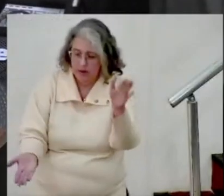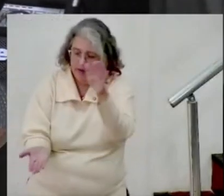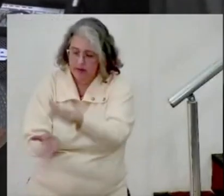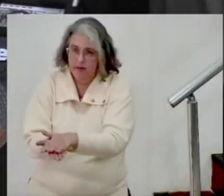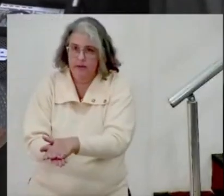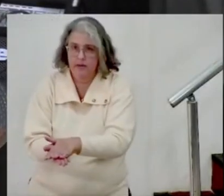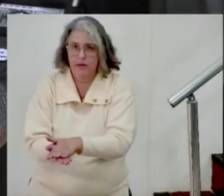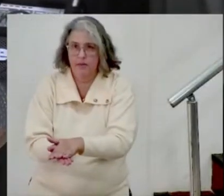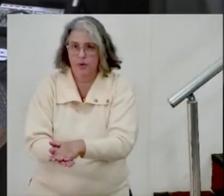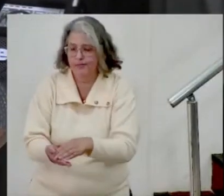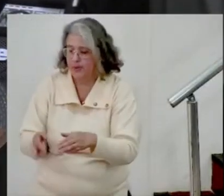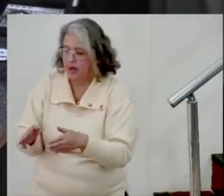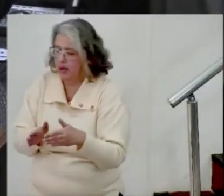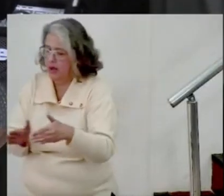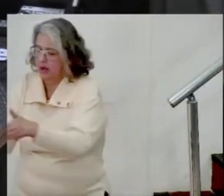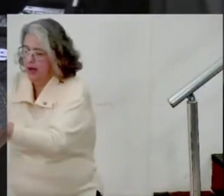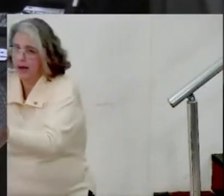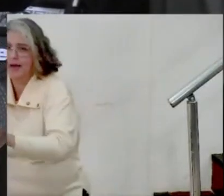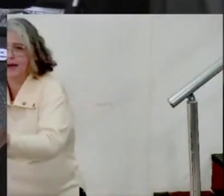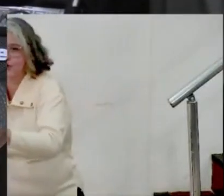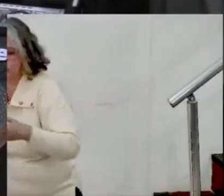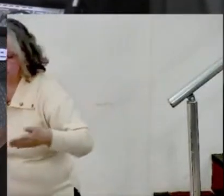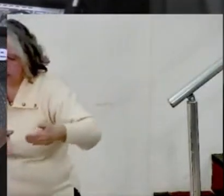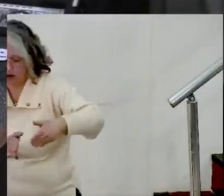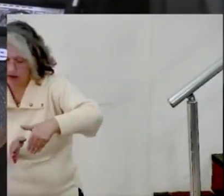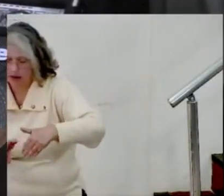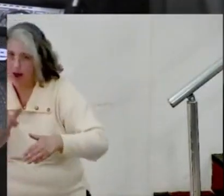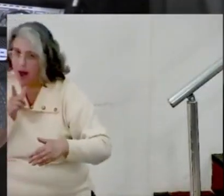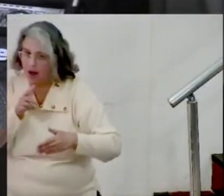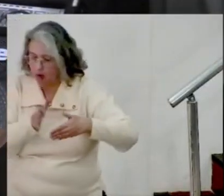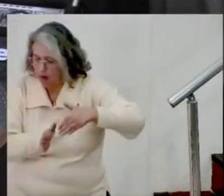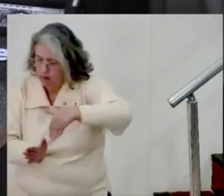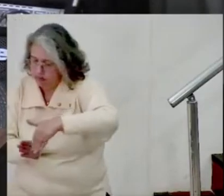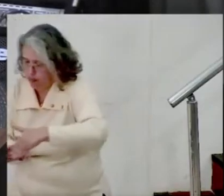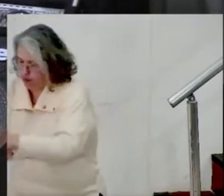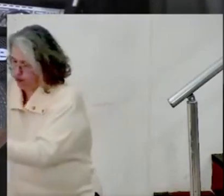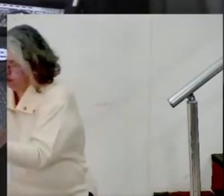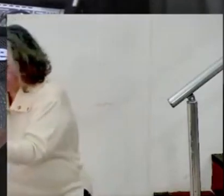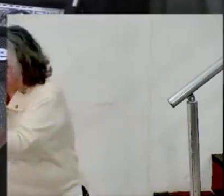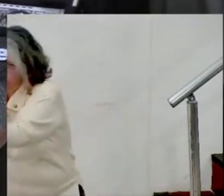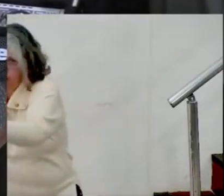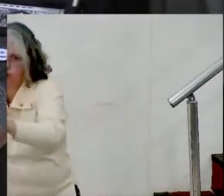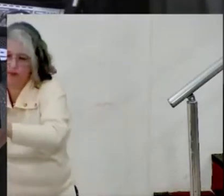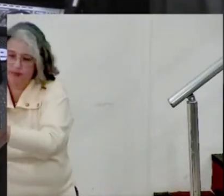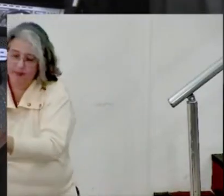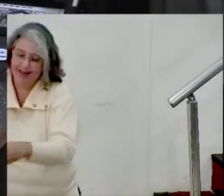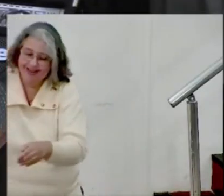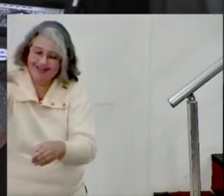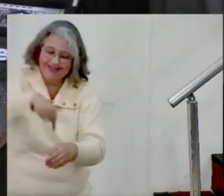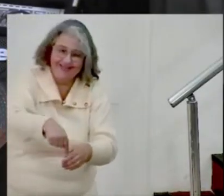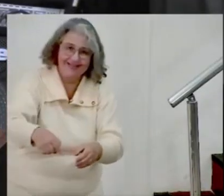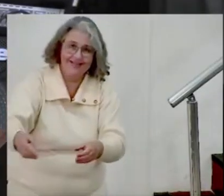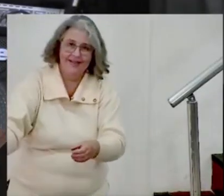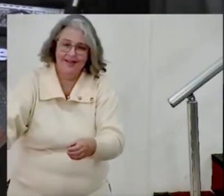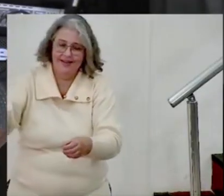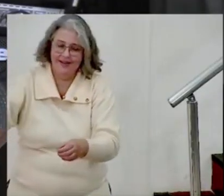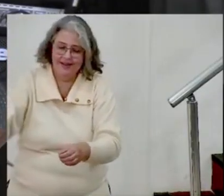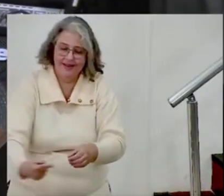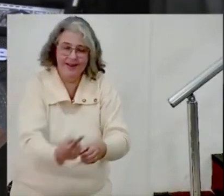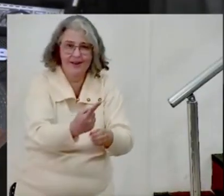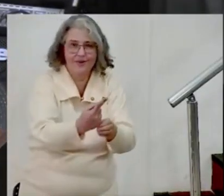lado de dentro do muro. E ele constrói um túnel de 500 e poucos metros de extensão. Uma maravilha da engenharia.